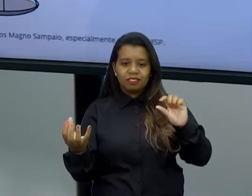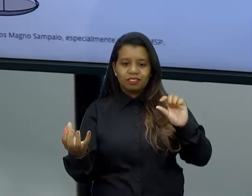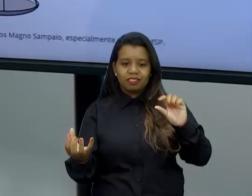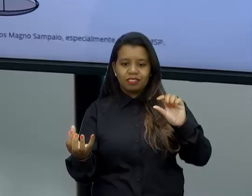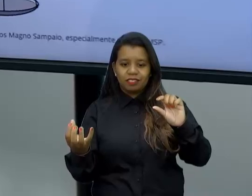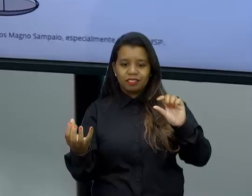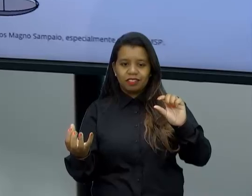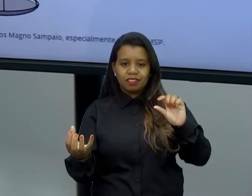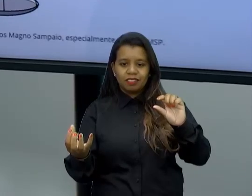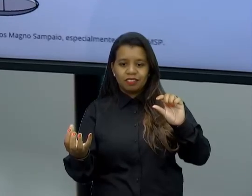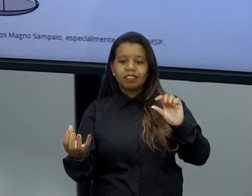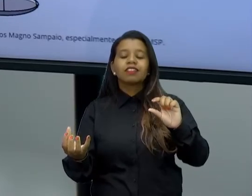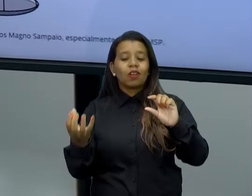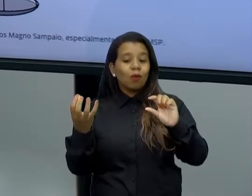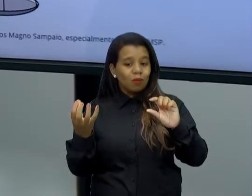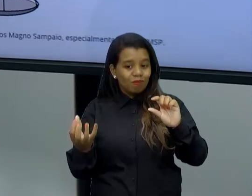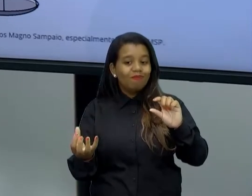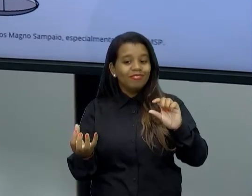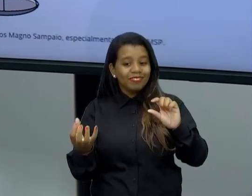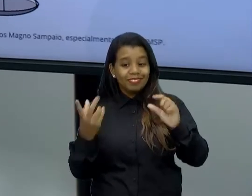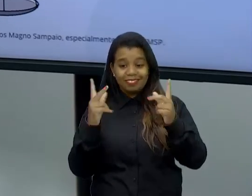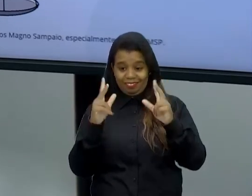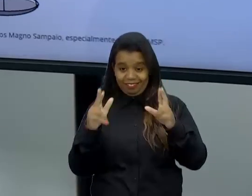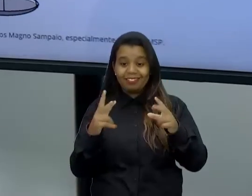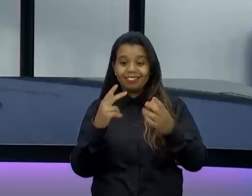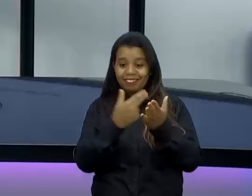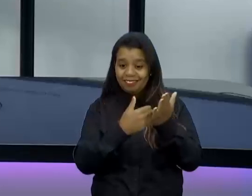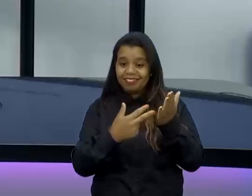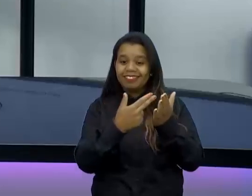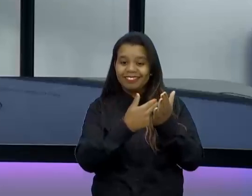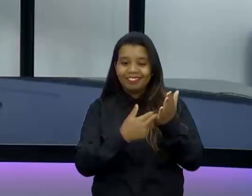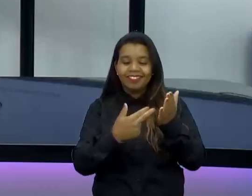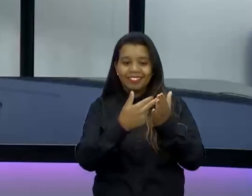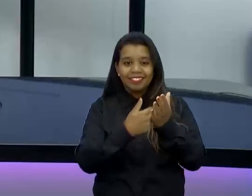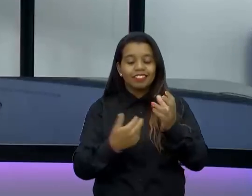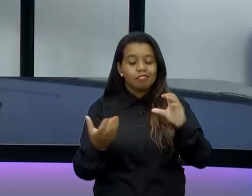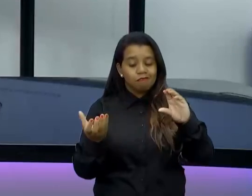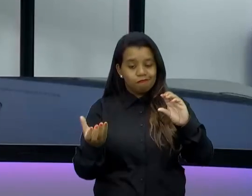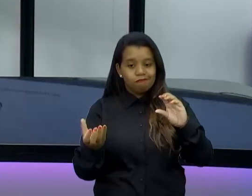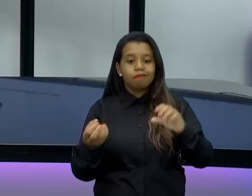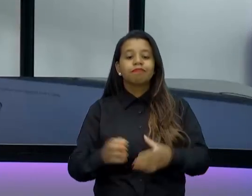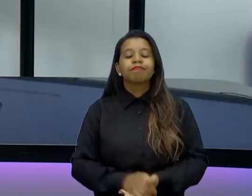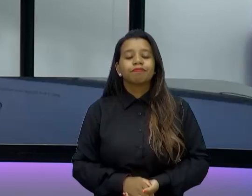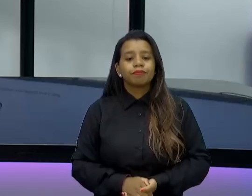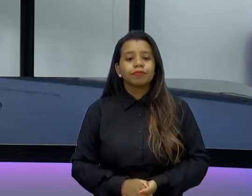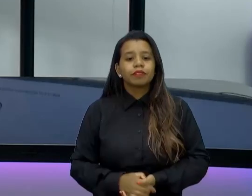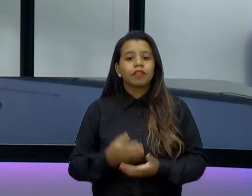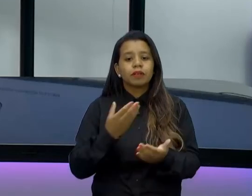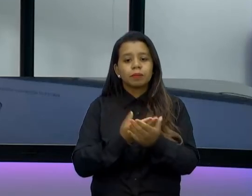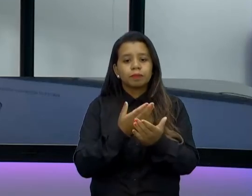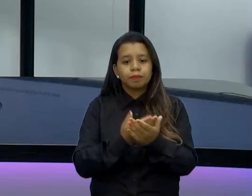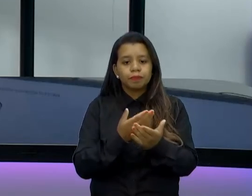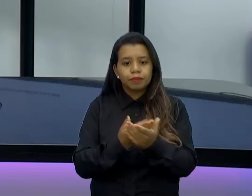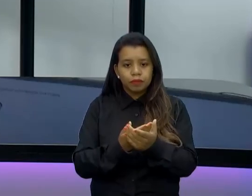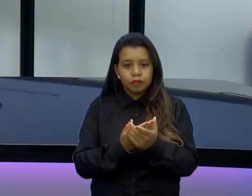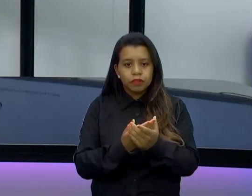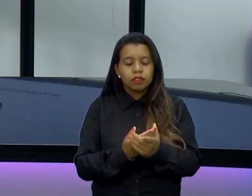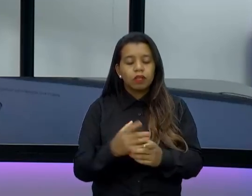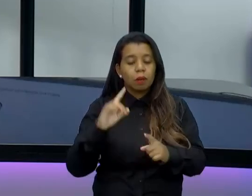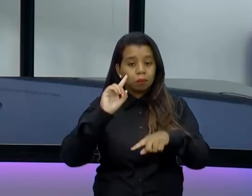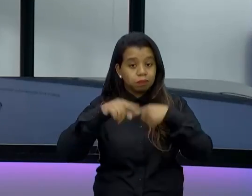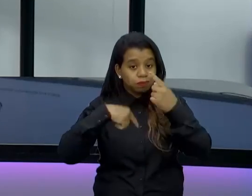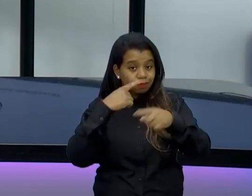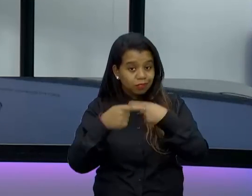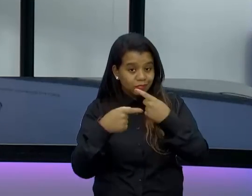bem. Que está lá, tá igualzinho o desenho lá, ó, bonitinho. E aí a gente vai mostrar na aula sobre alavancas que você não pode